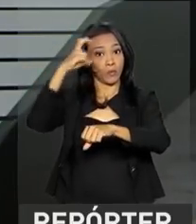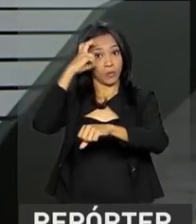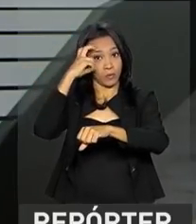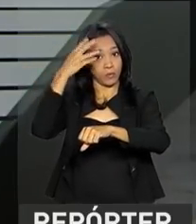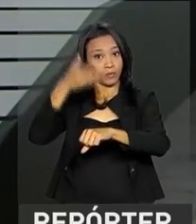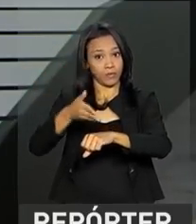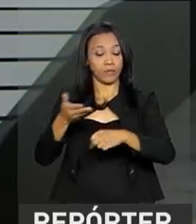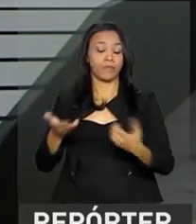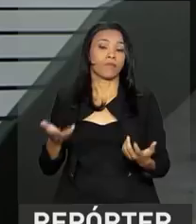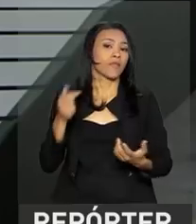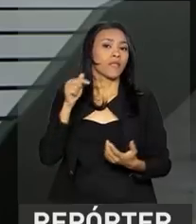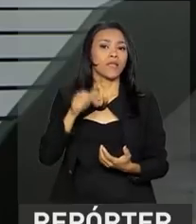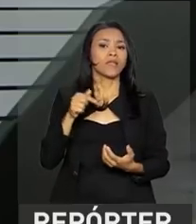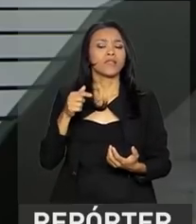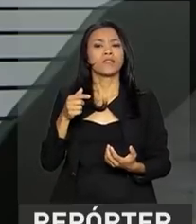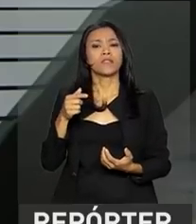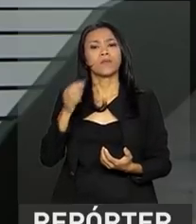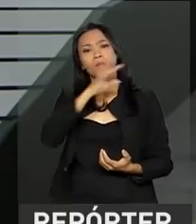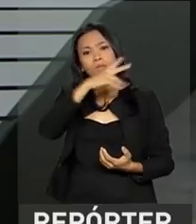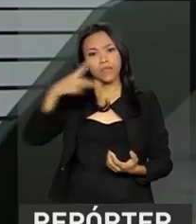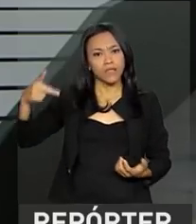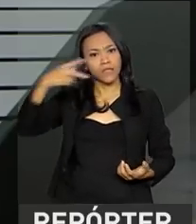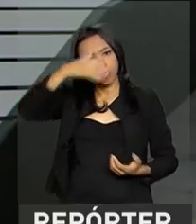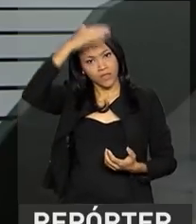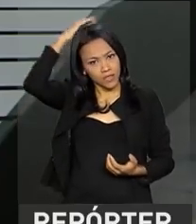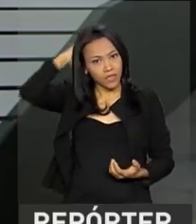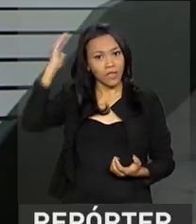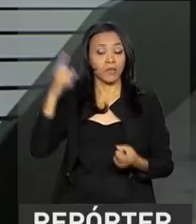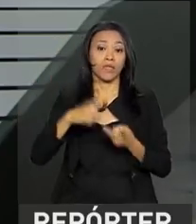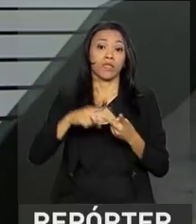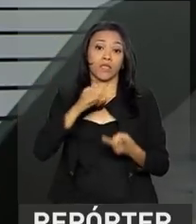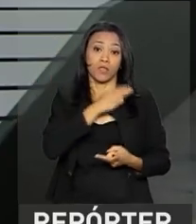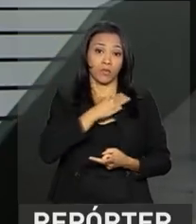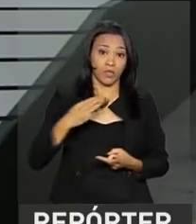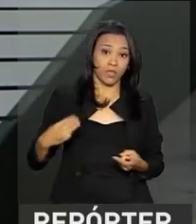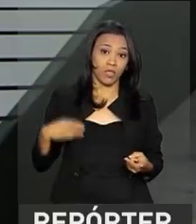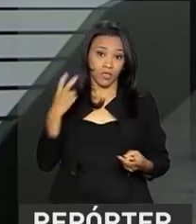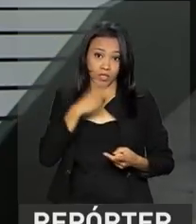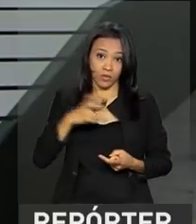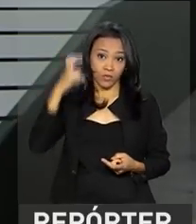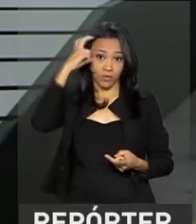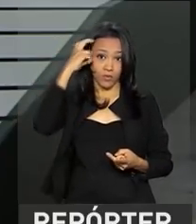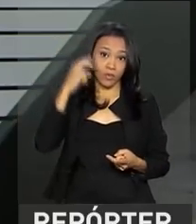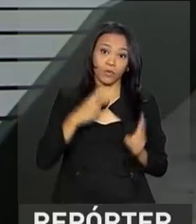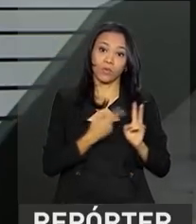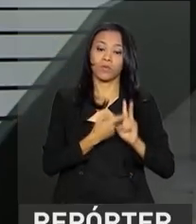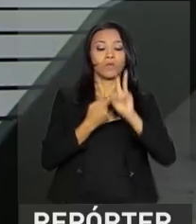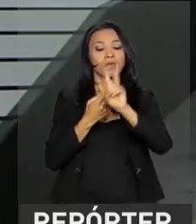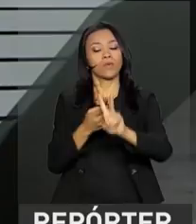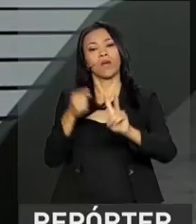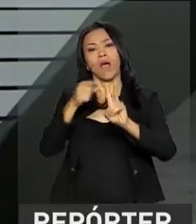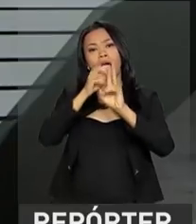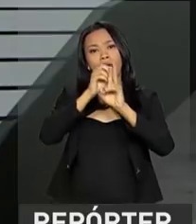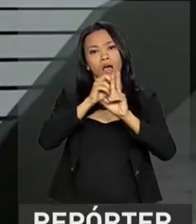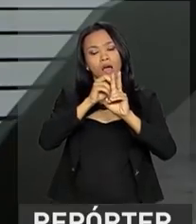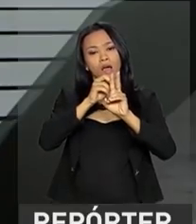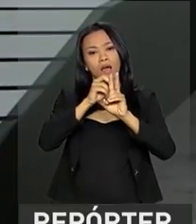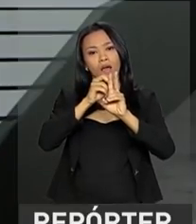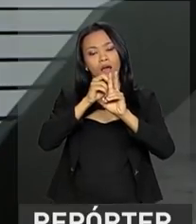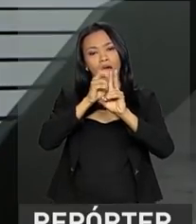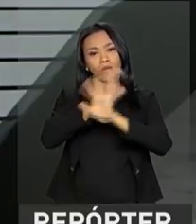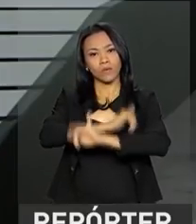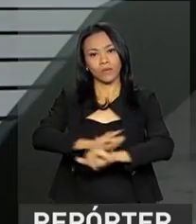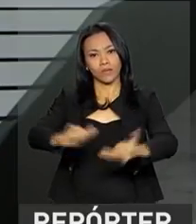2017 o presidente michel temer eo ministro da cultura sérgio sá leitão anunciam rússia é os